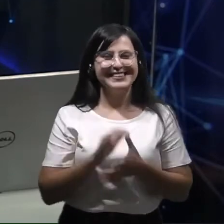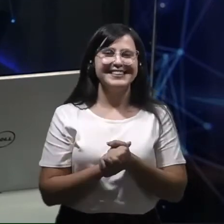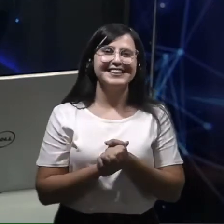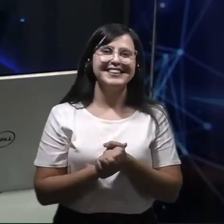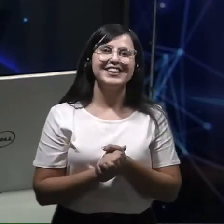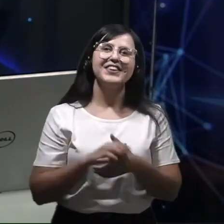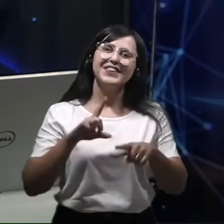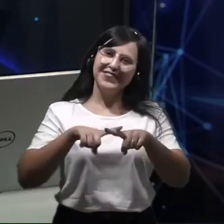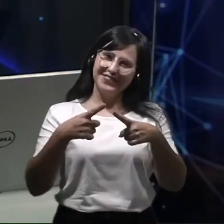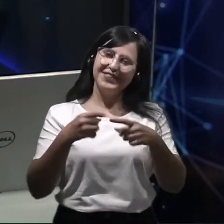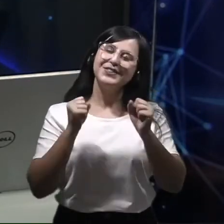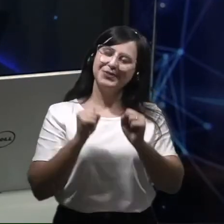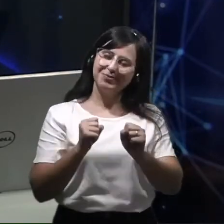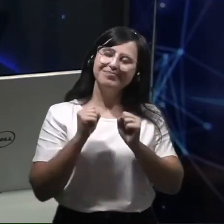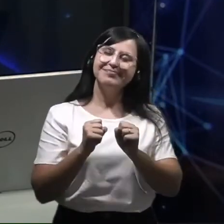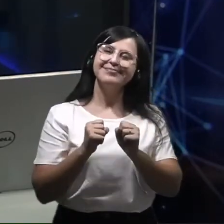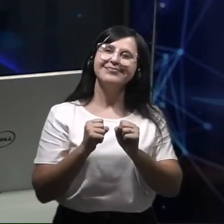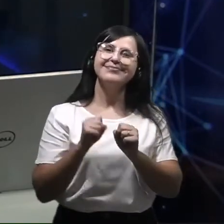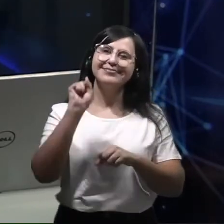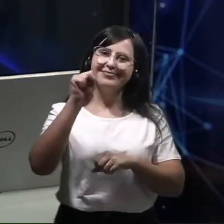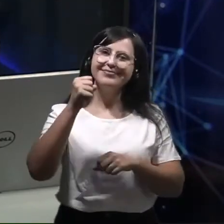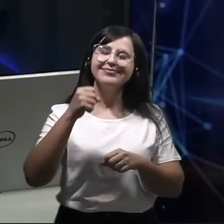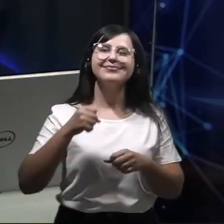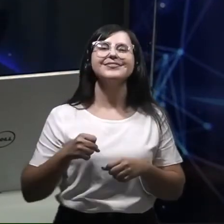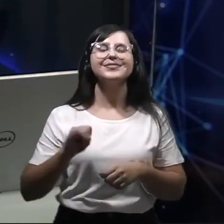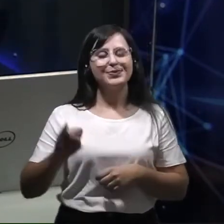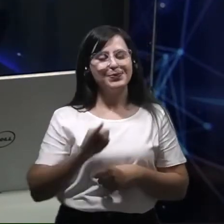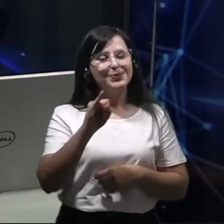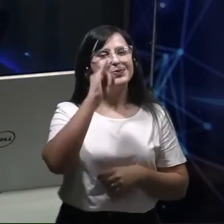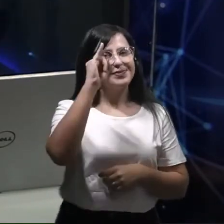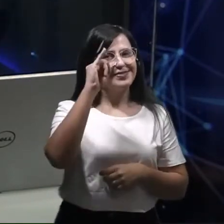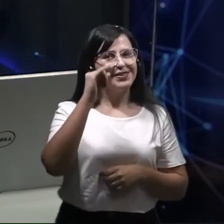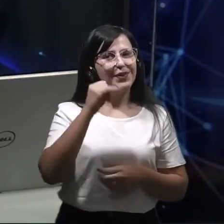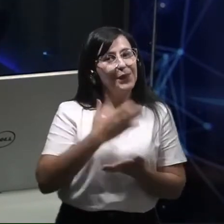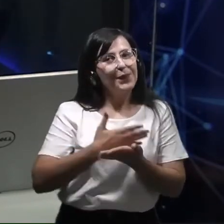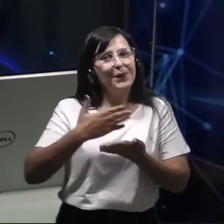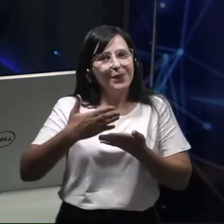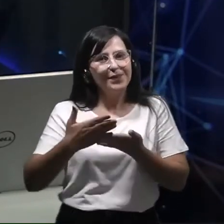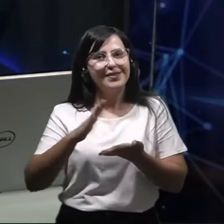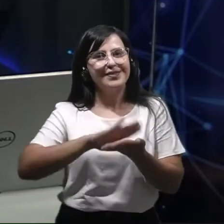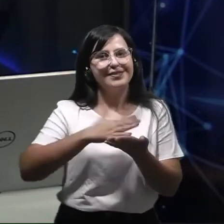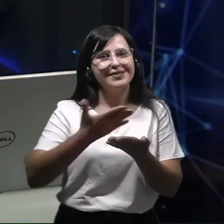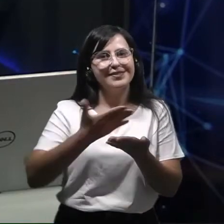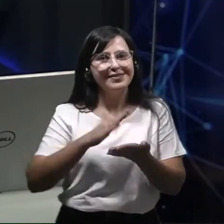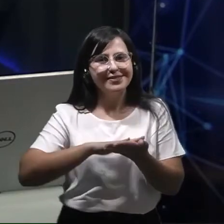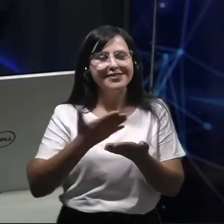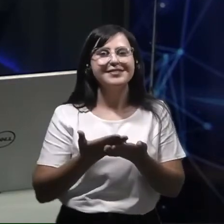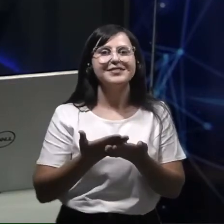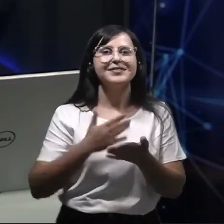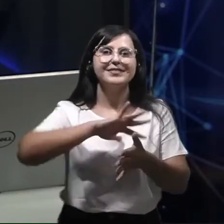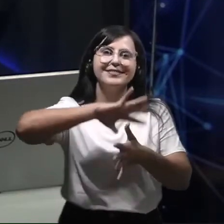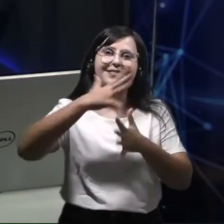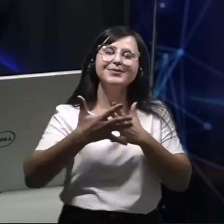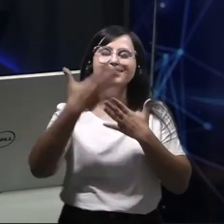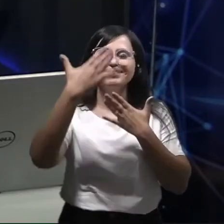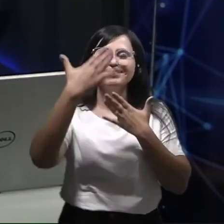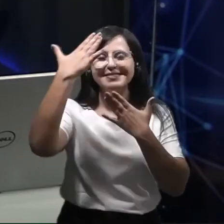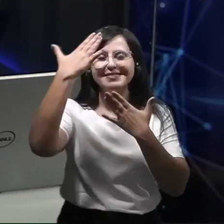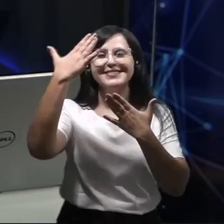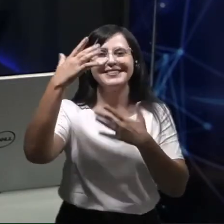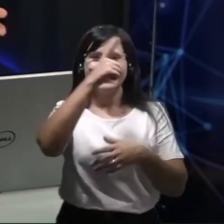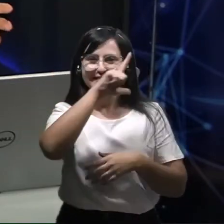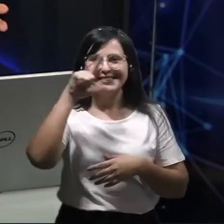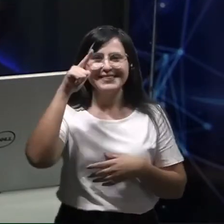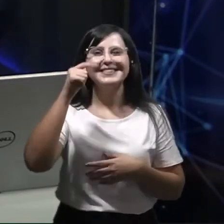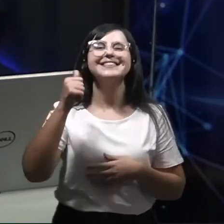né? Mas enfim, tem um papel fundamental, um papel importante, e a gente está estreando, né, a tradução de Libras nesse debate. Muito obrigado, Lídia, pelo